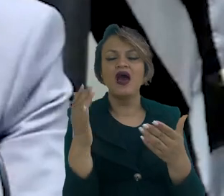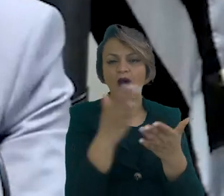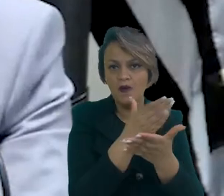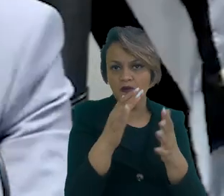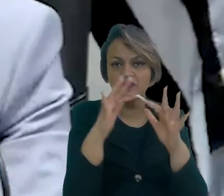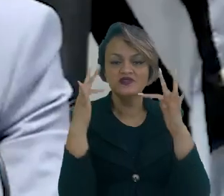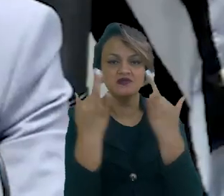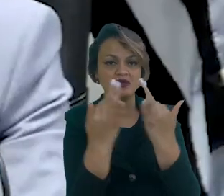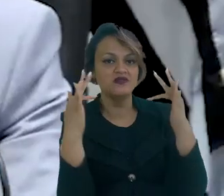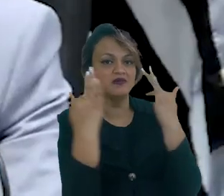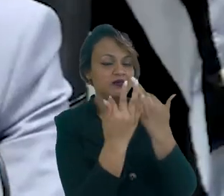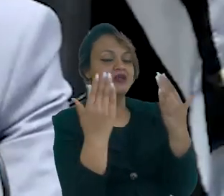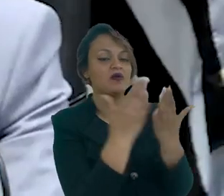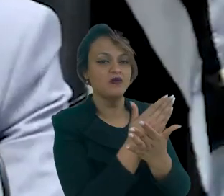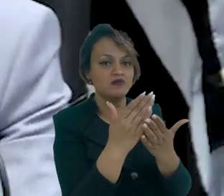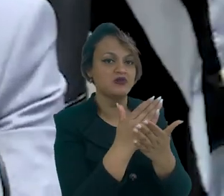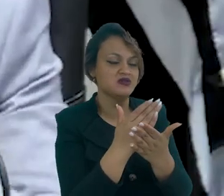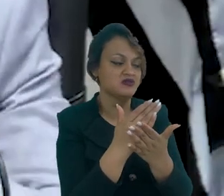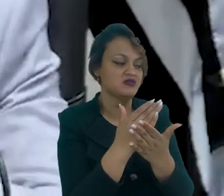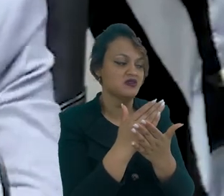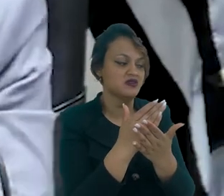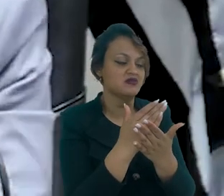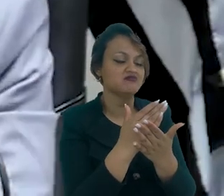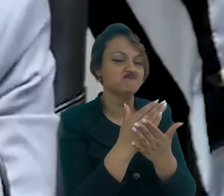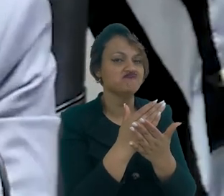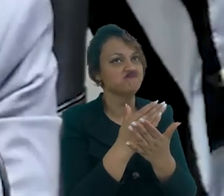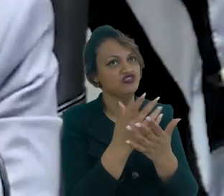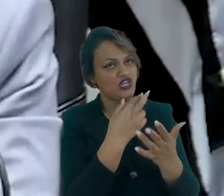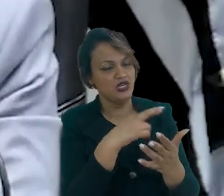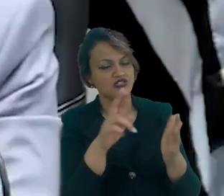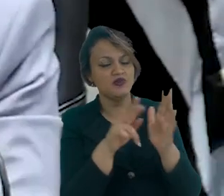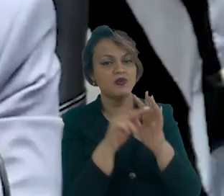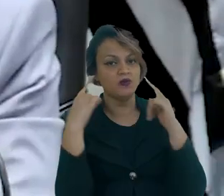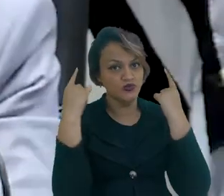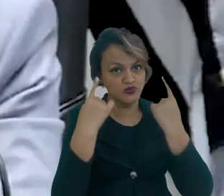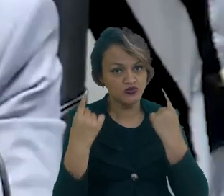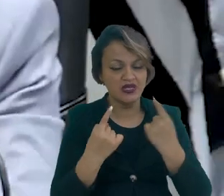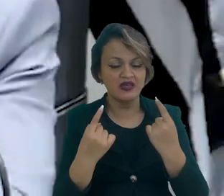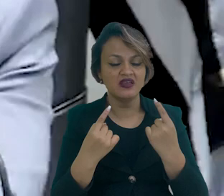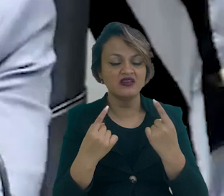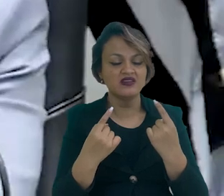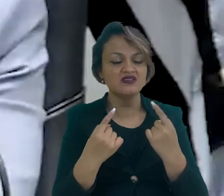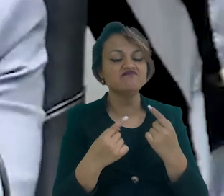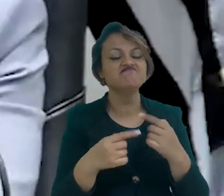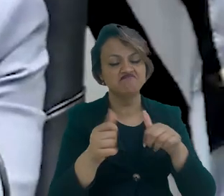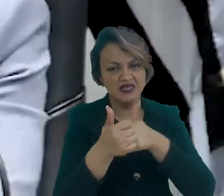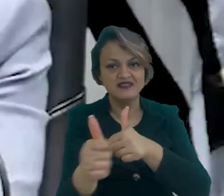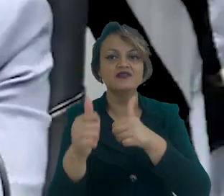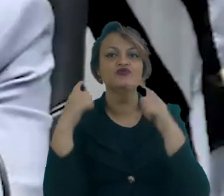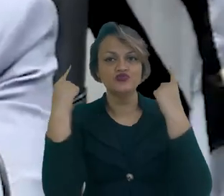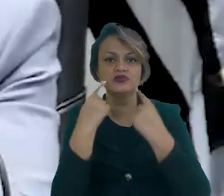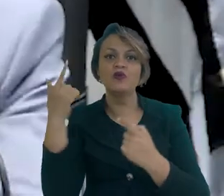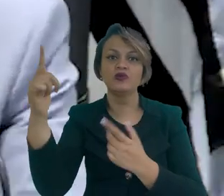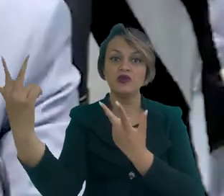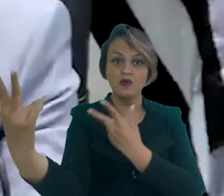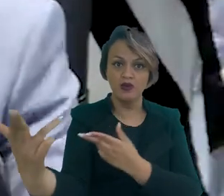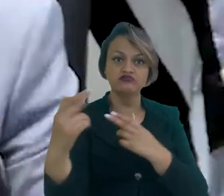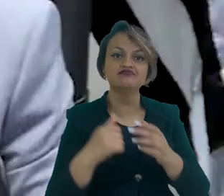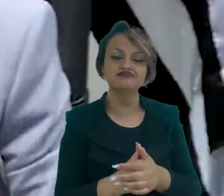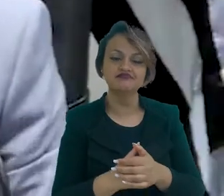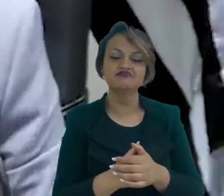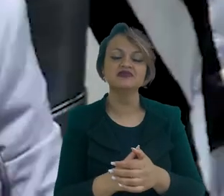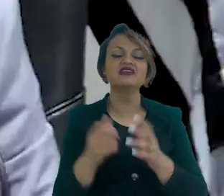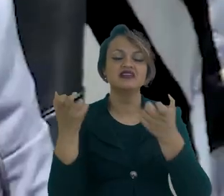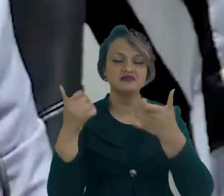que realmente teriam algumas famílias de origem Judaica ajudado